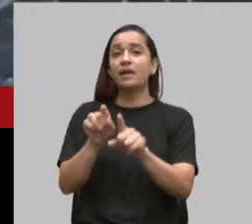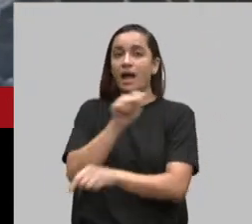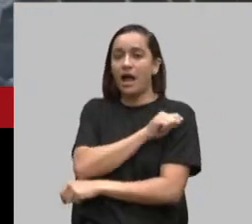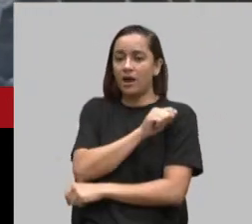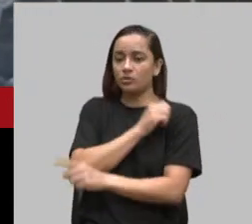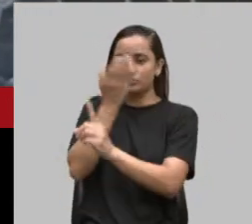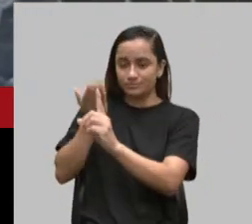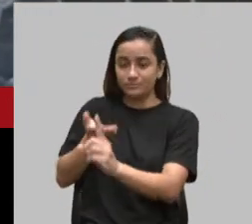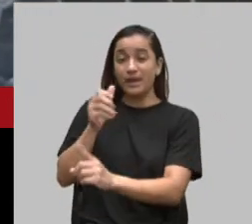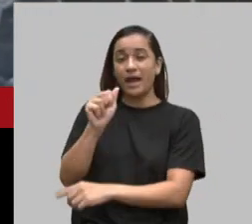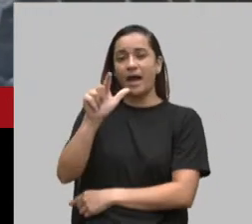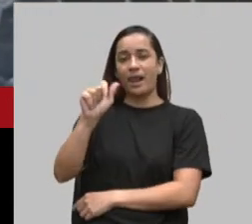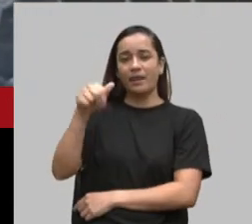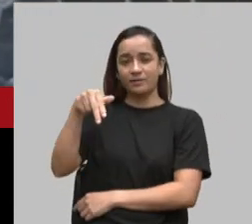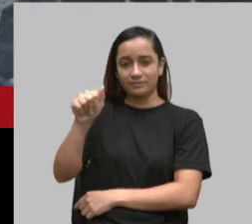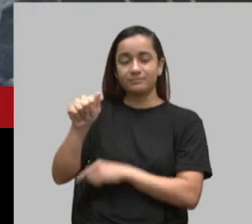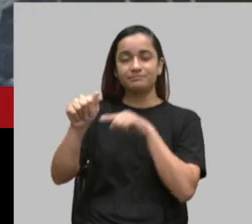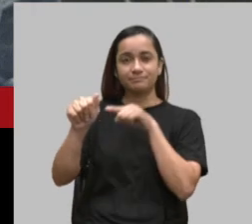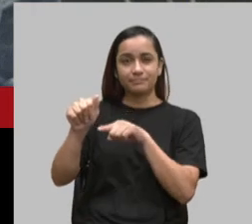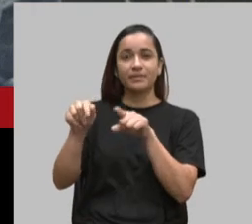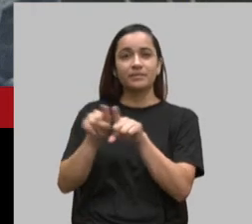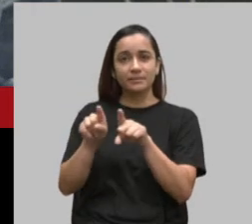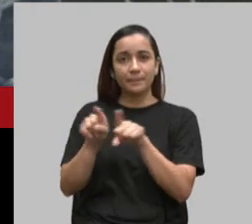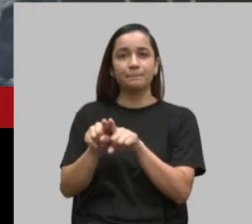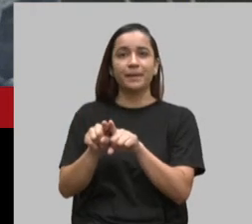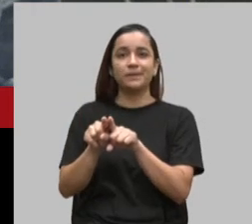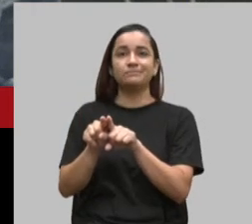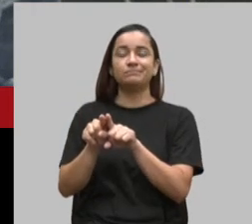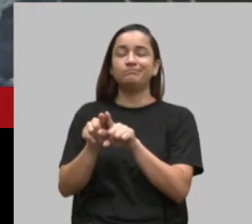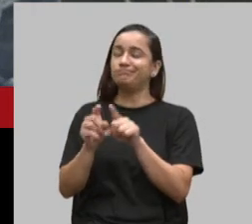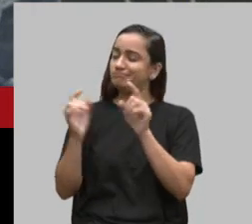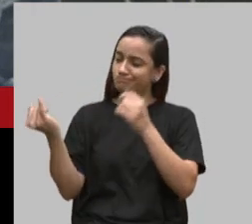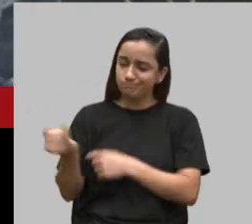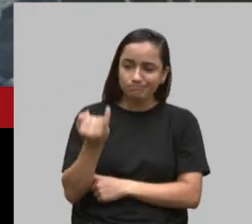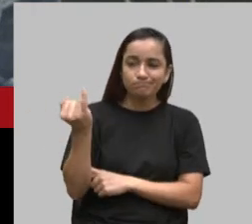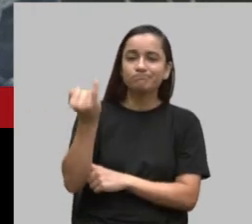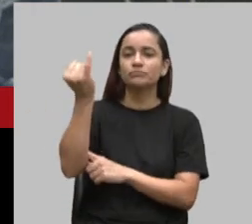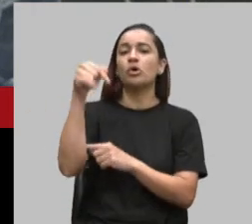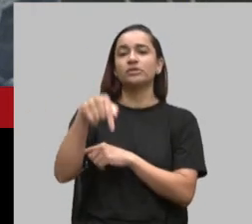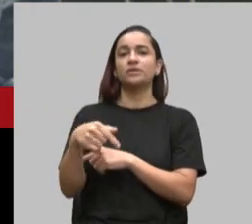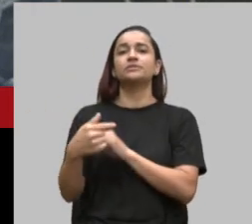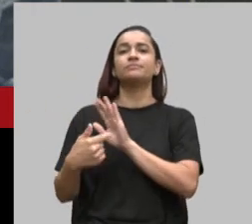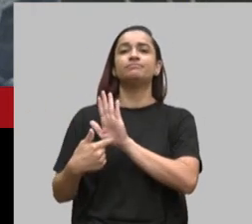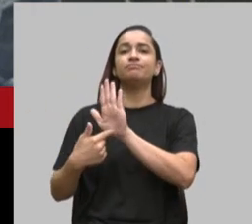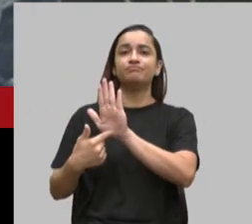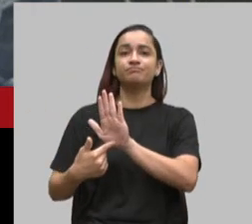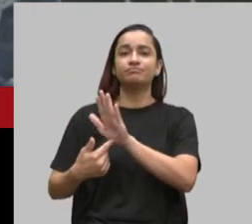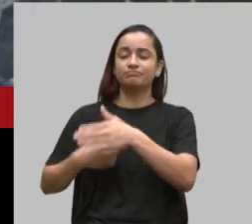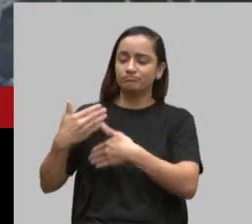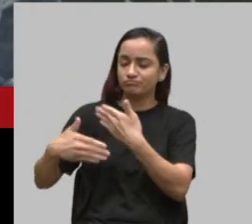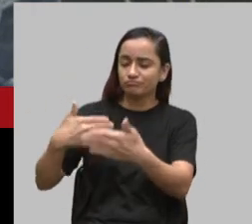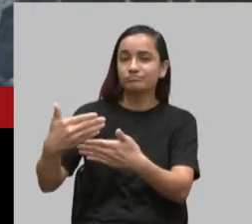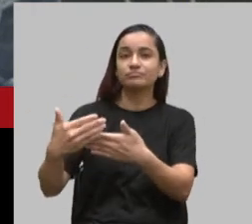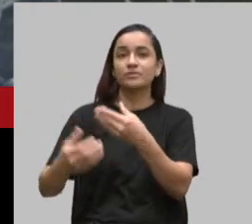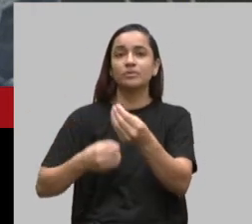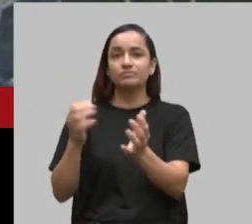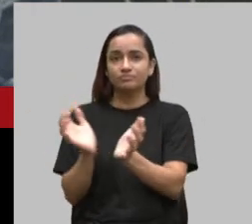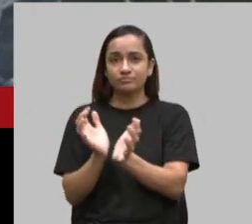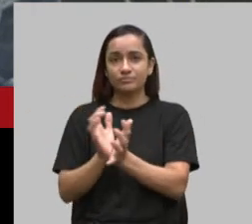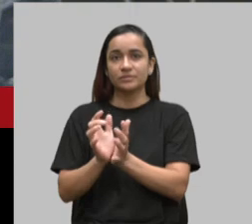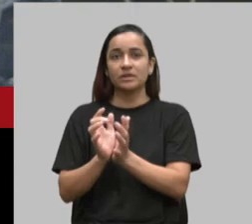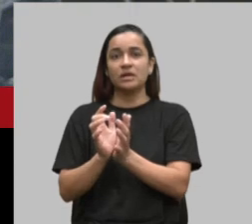carvalhopolis eh importantíssimo esse projeto a escola dos legislativos desde